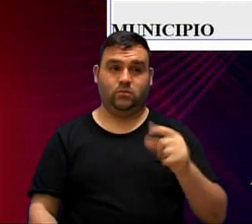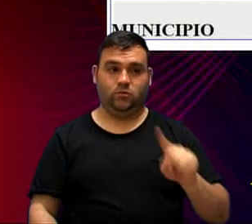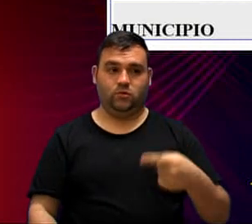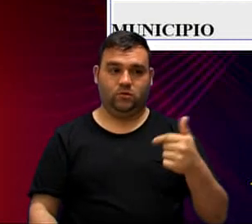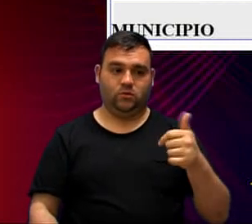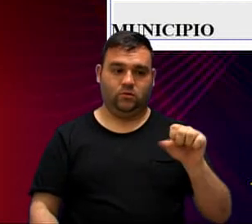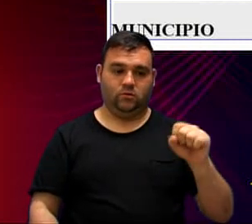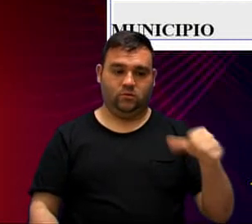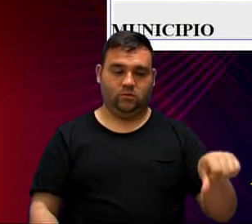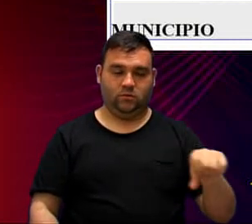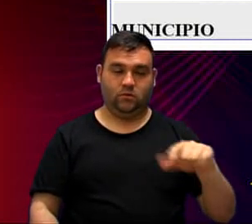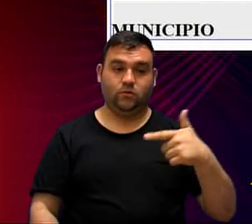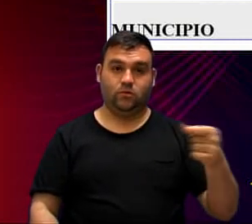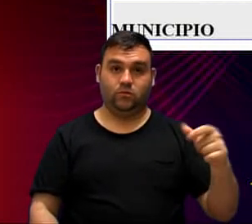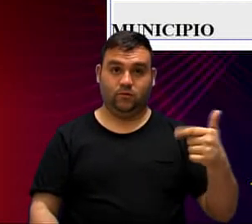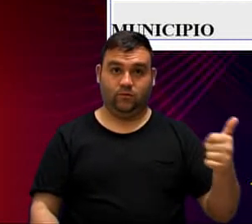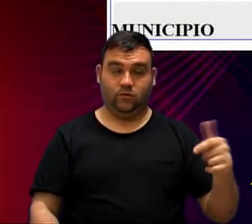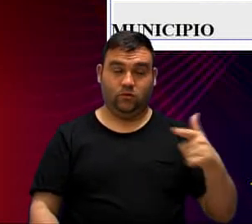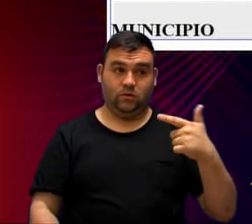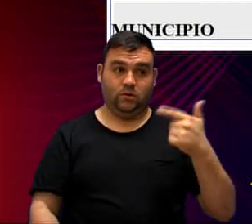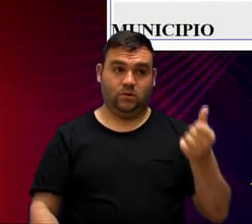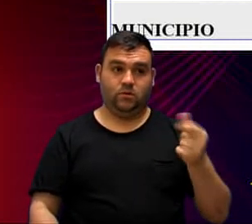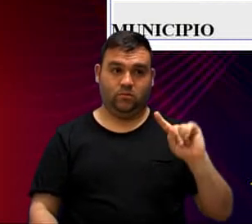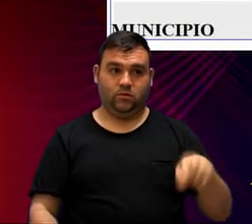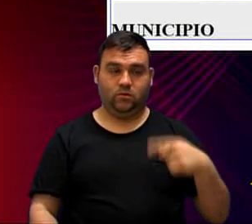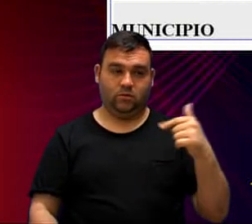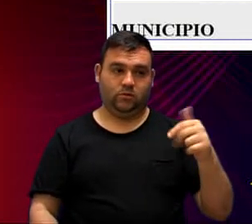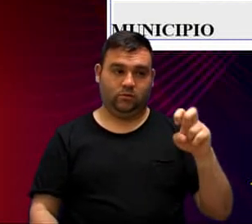R$ 6.419.080, para 2021,